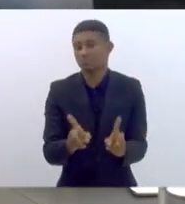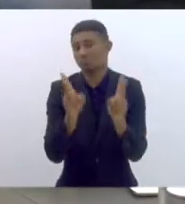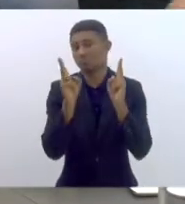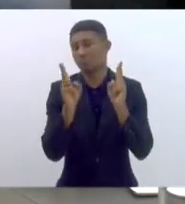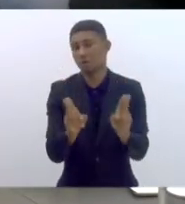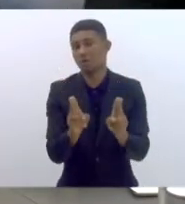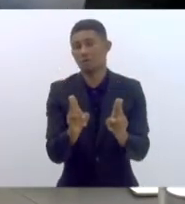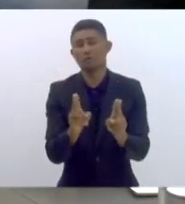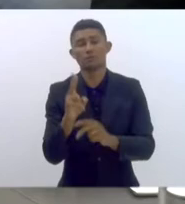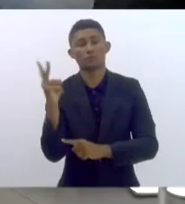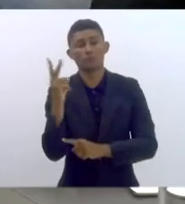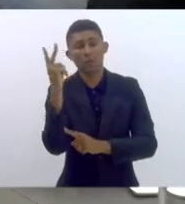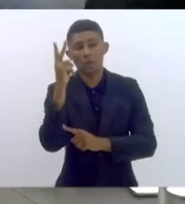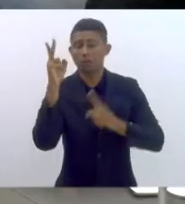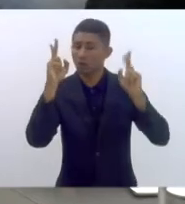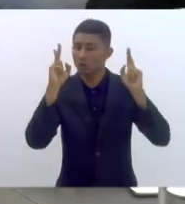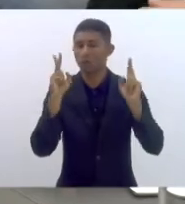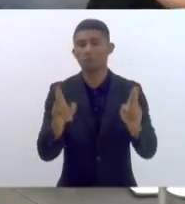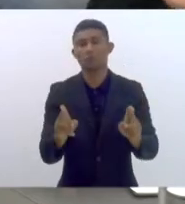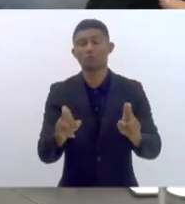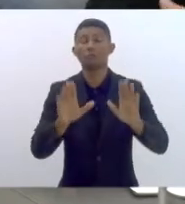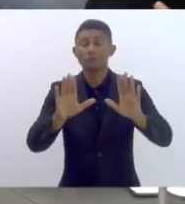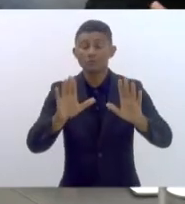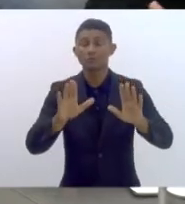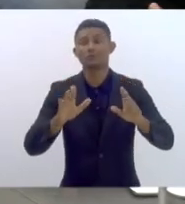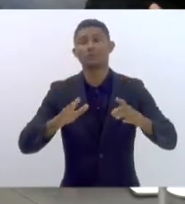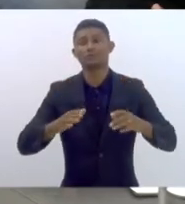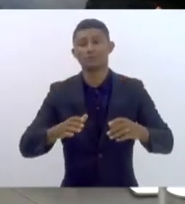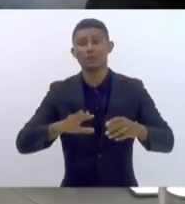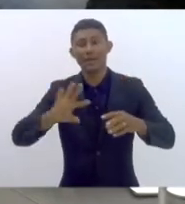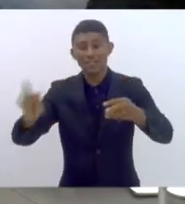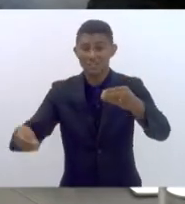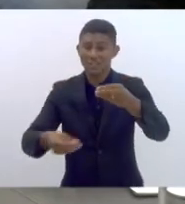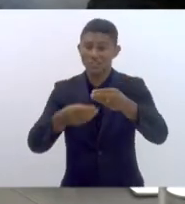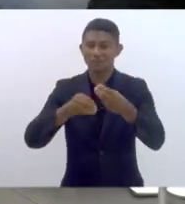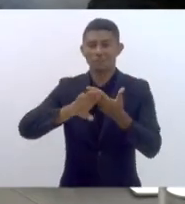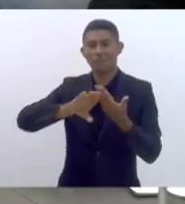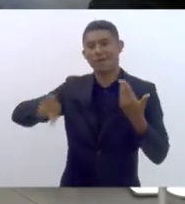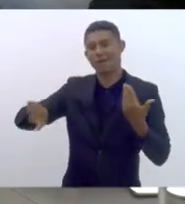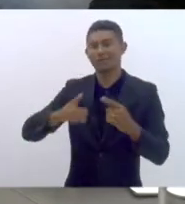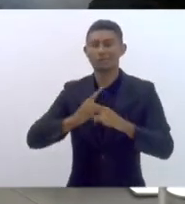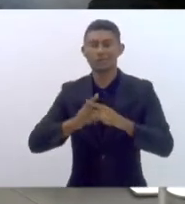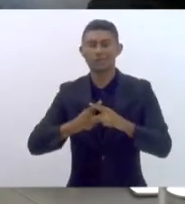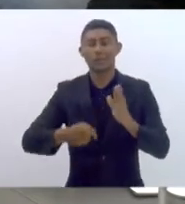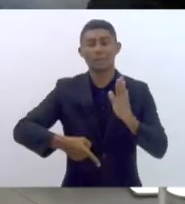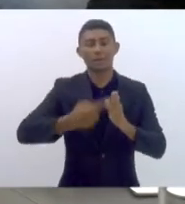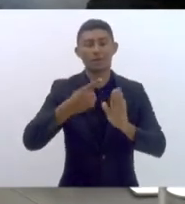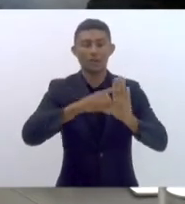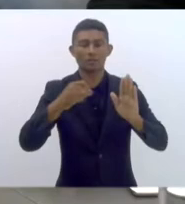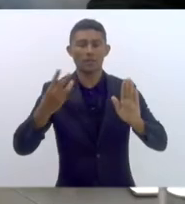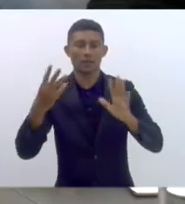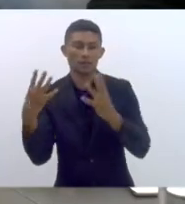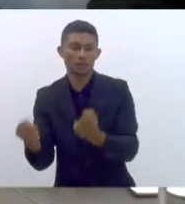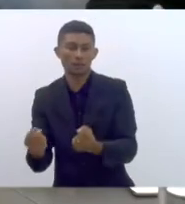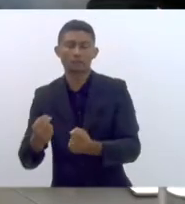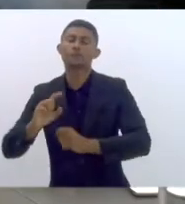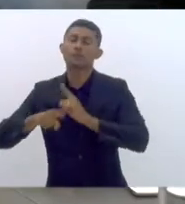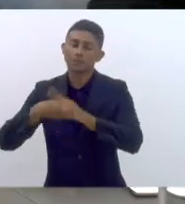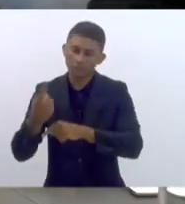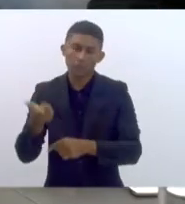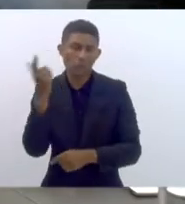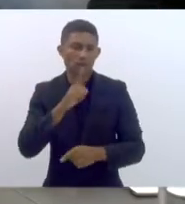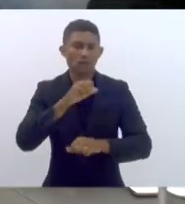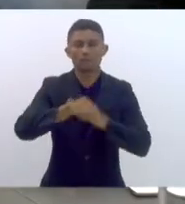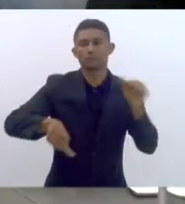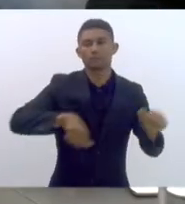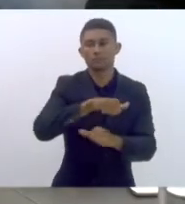é o mesmo valor. Só que tem que ser um artigo, tem que ser um aditivo em separado, porque primeiro a gente tem que aderir ao artigo 3º para depois fazer isso.